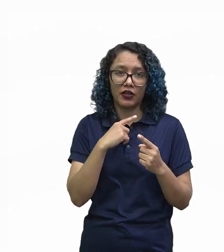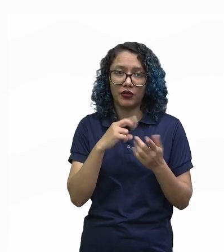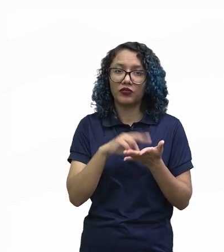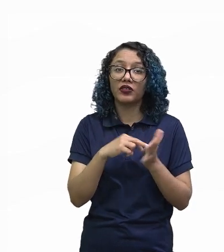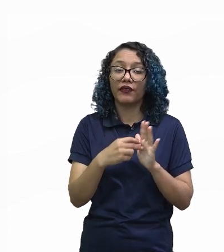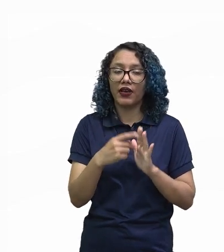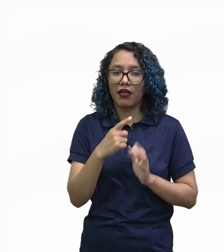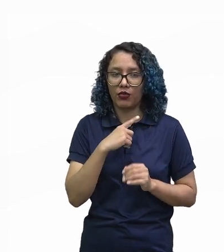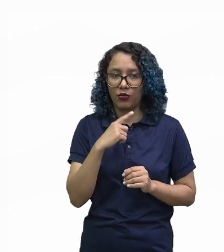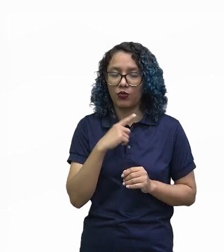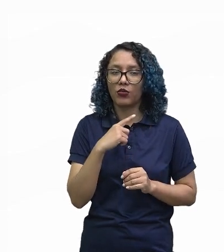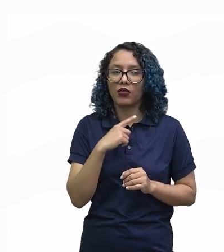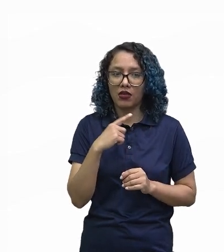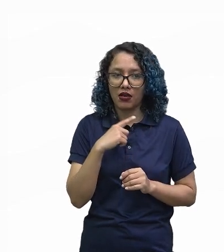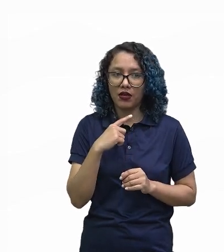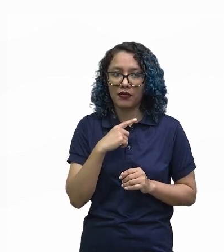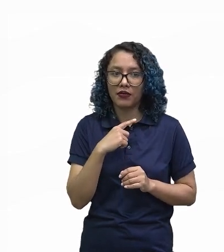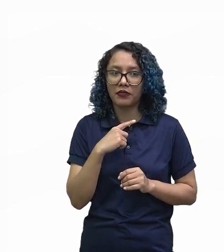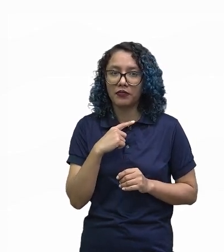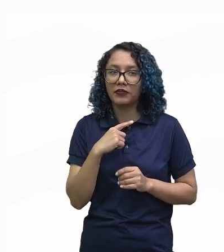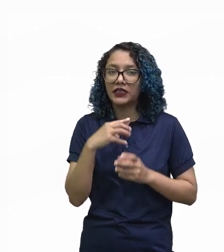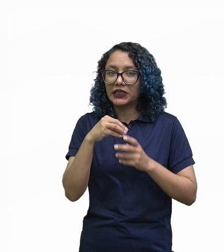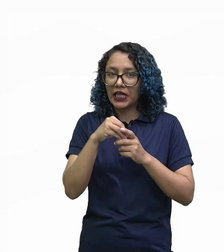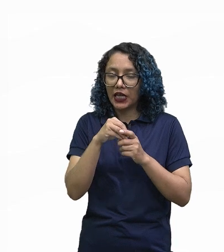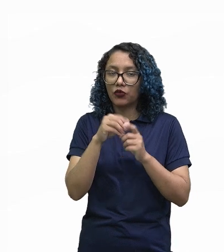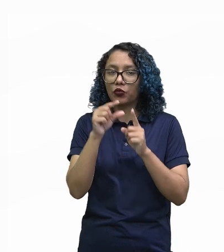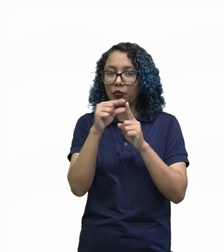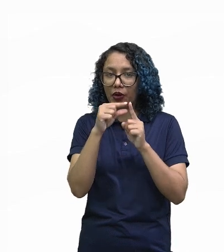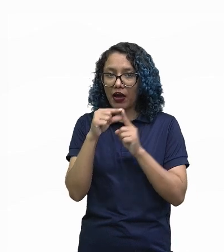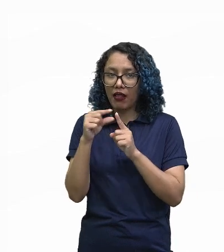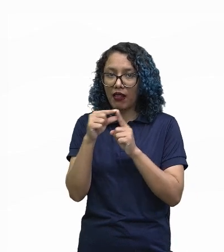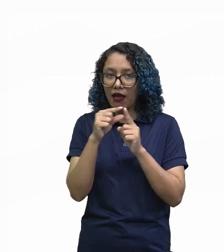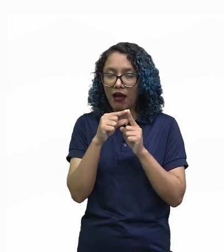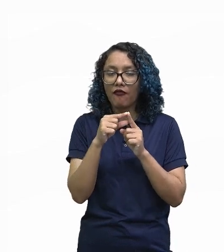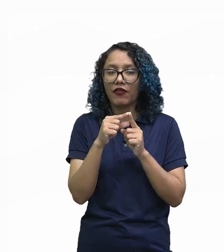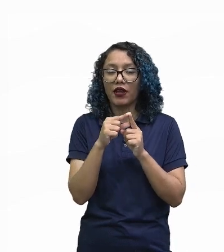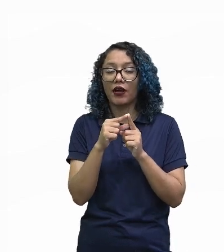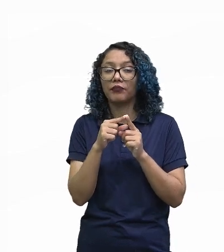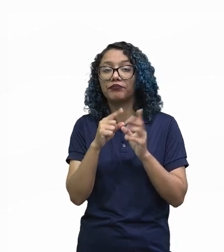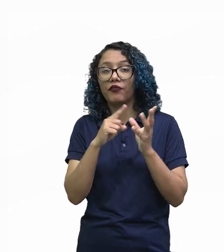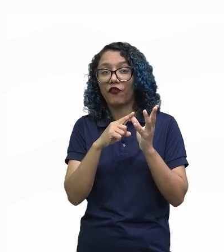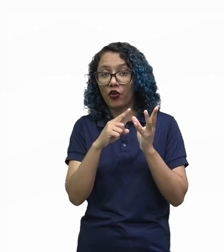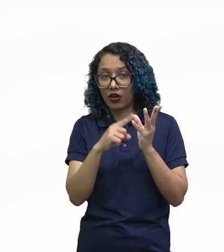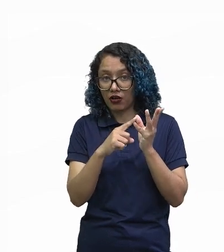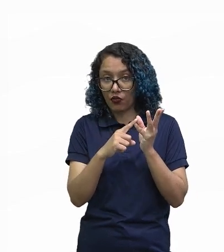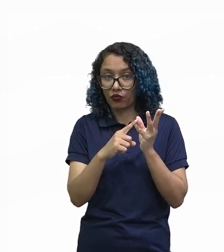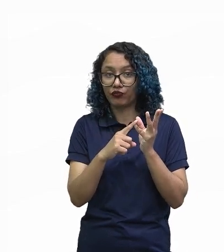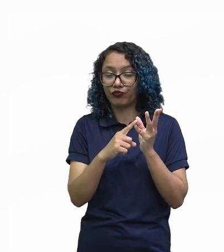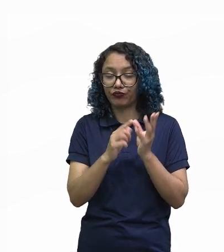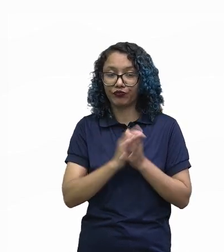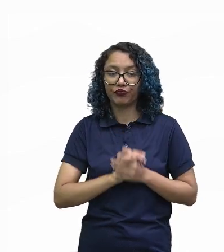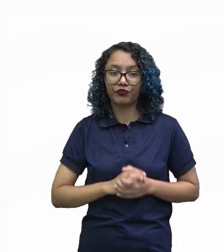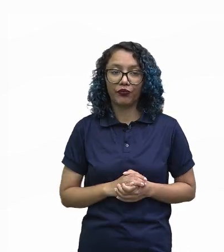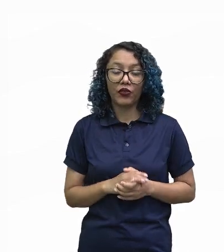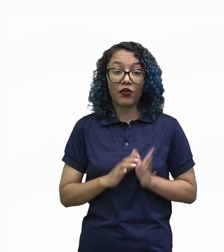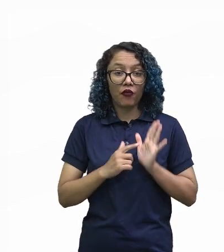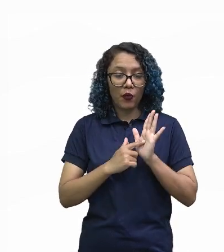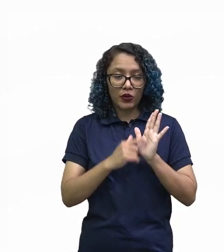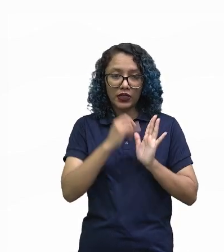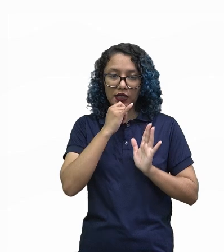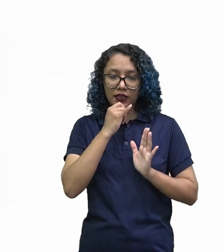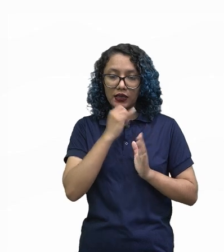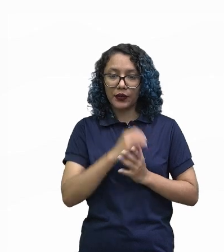né, um propósito em ser colocado nas vogais. Então, vamos ver os